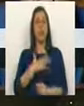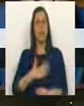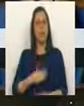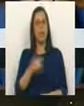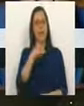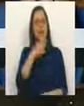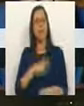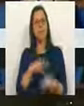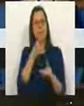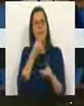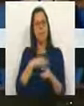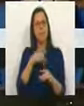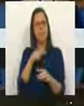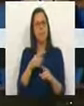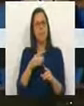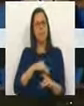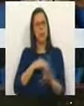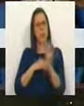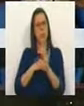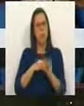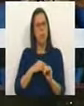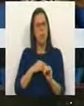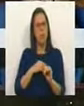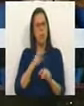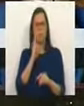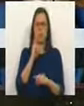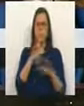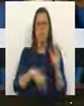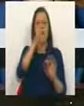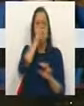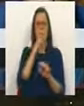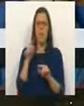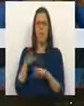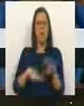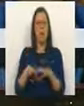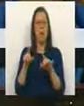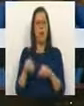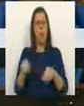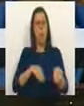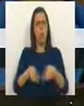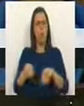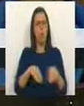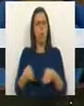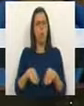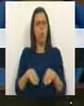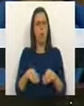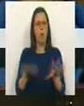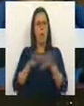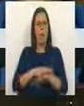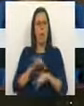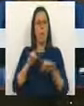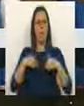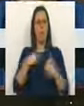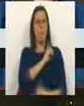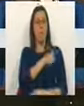Gostava que me falasse sobre isso, Sra. Deputada. Não se preocupa quando vê o Governo num jogo em que exorbita os